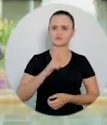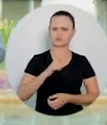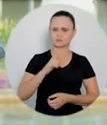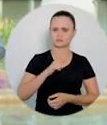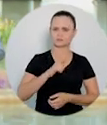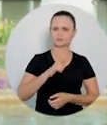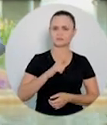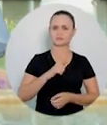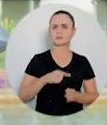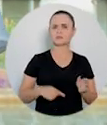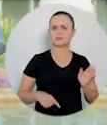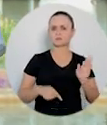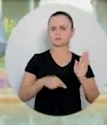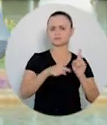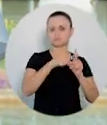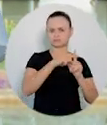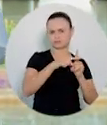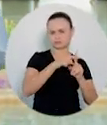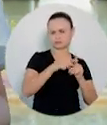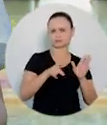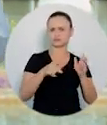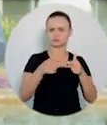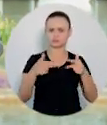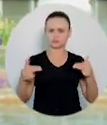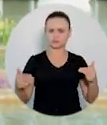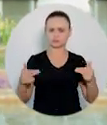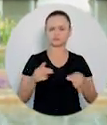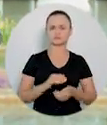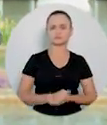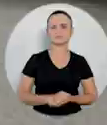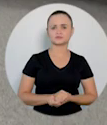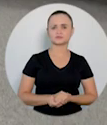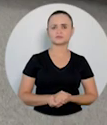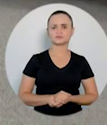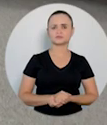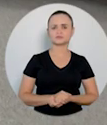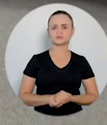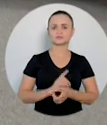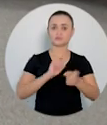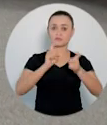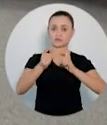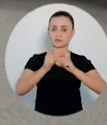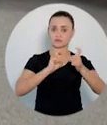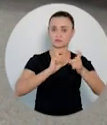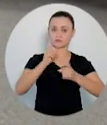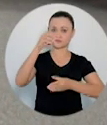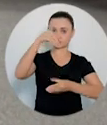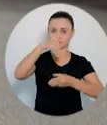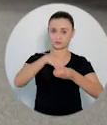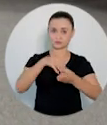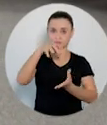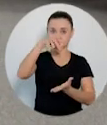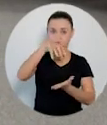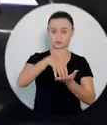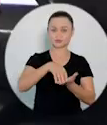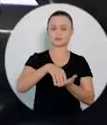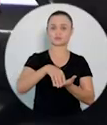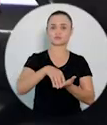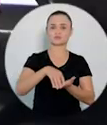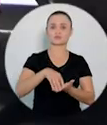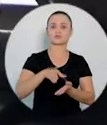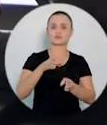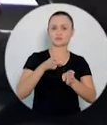já realizadas. O colegiado também apresentou novas demandas. O encontro na sede do Conselho Federal